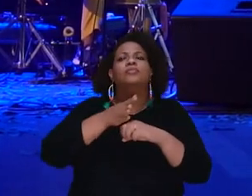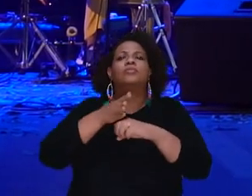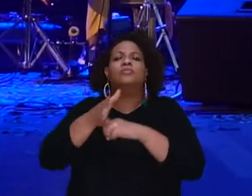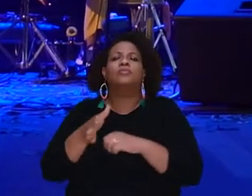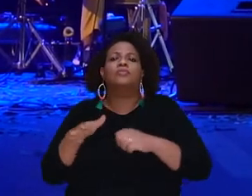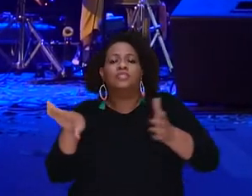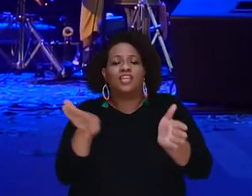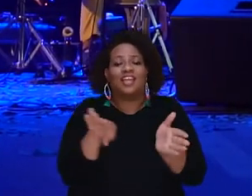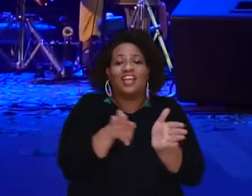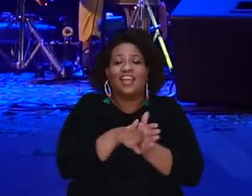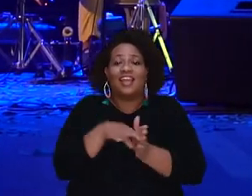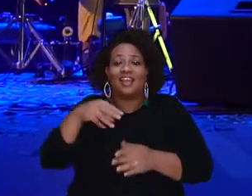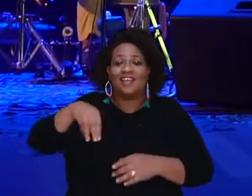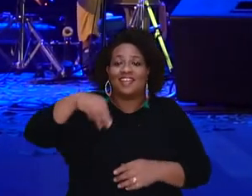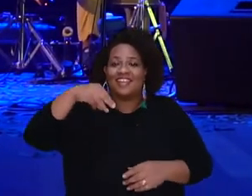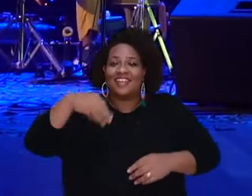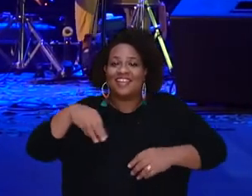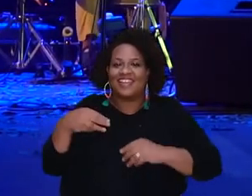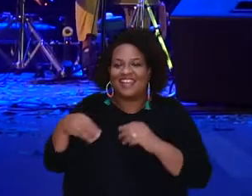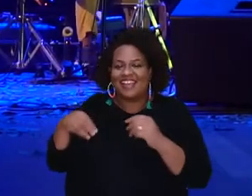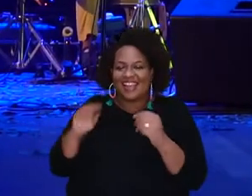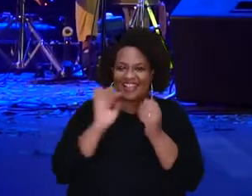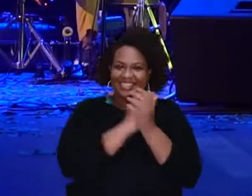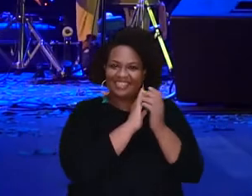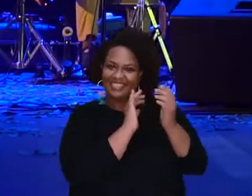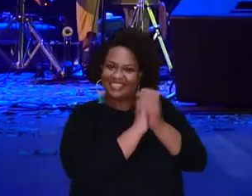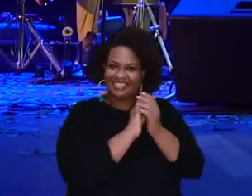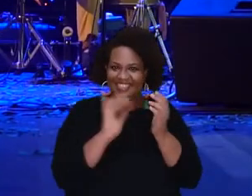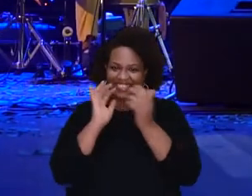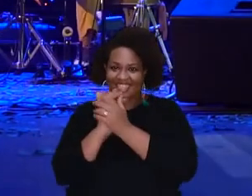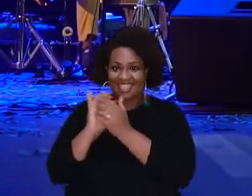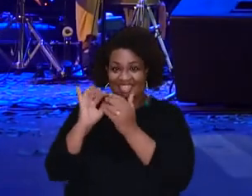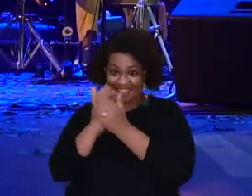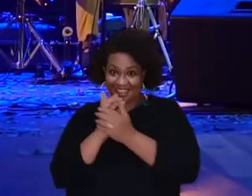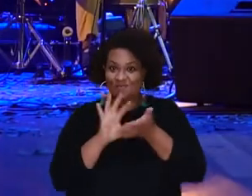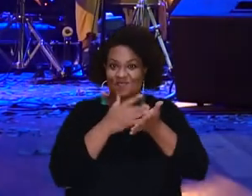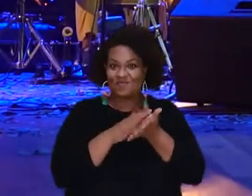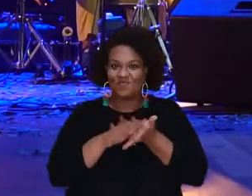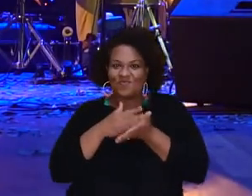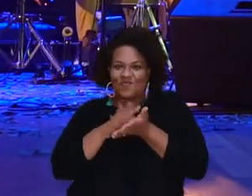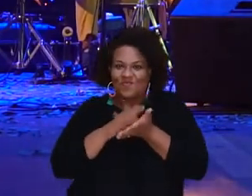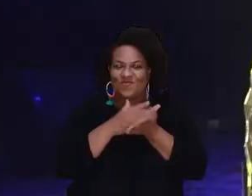Viviri, de água fria cheguei. Mauricéia, Mauricéia,